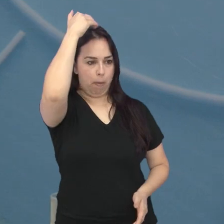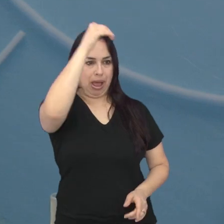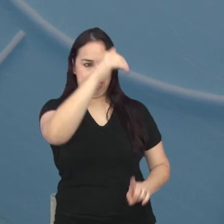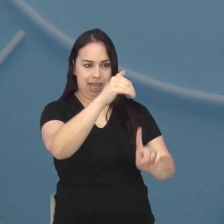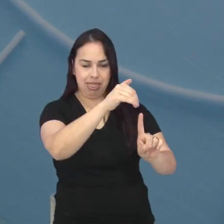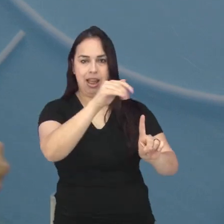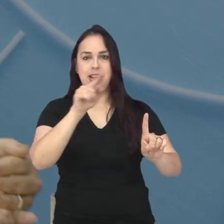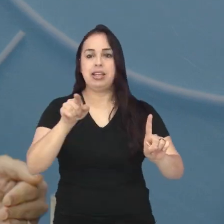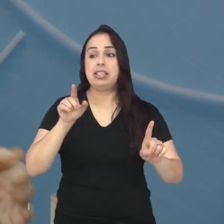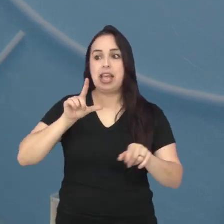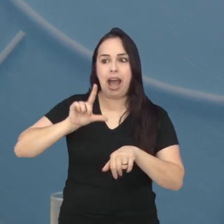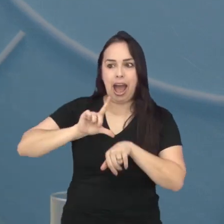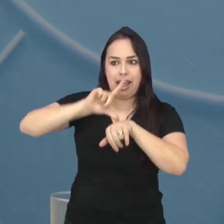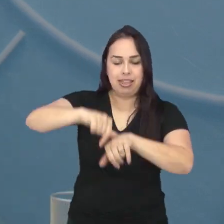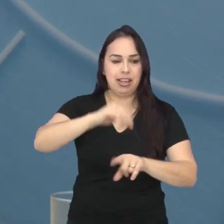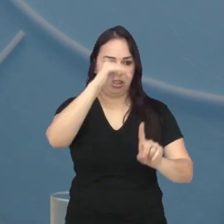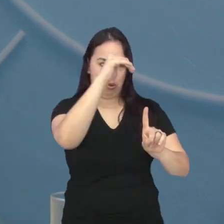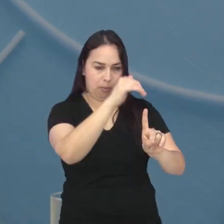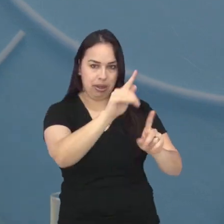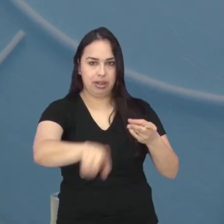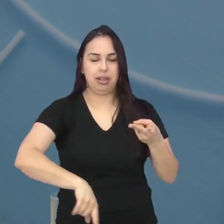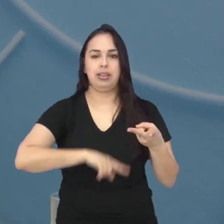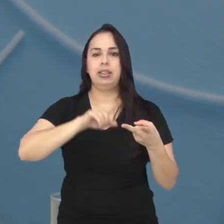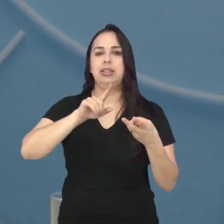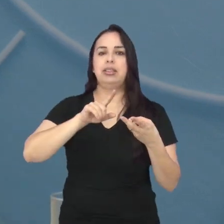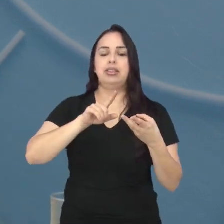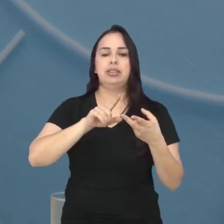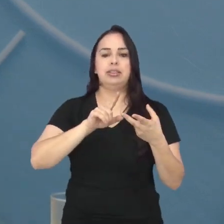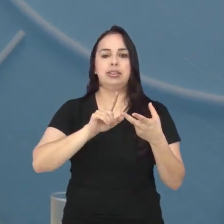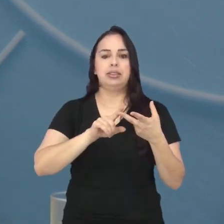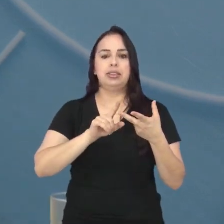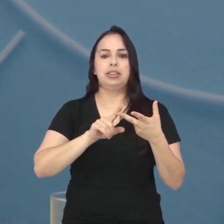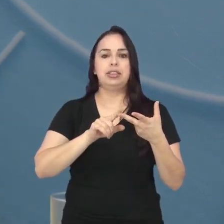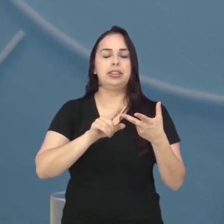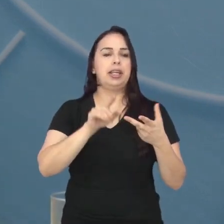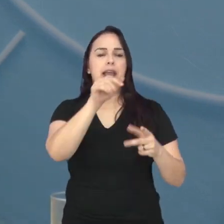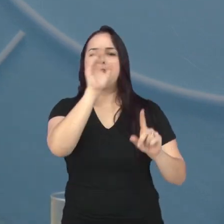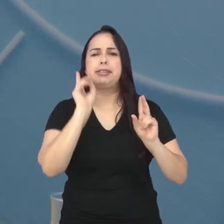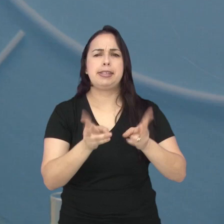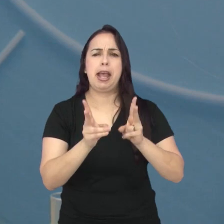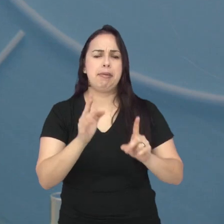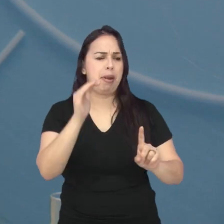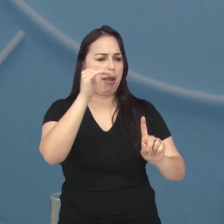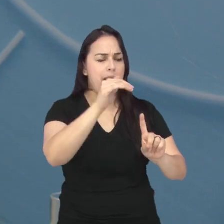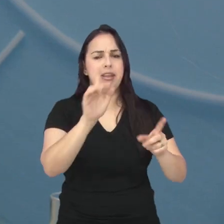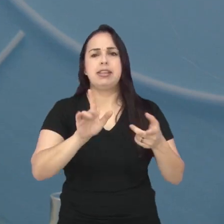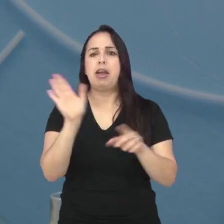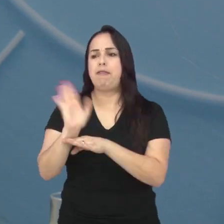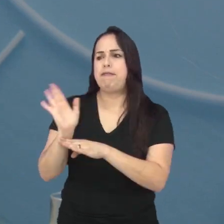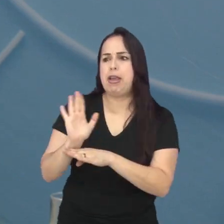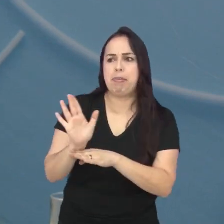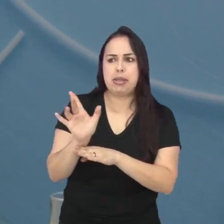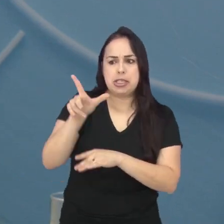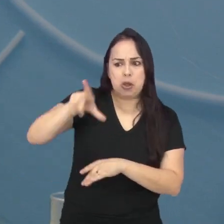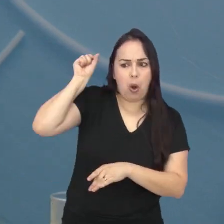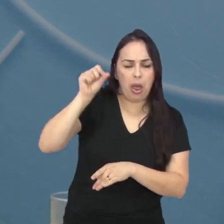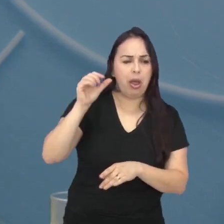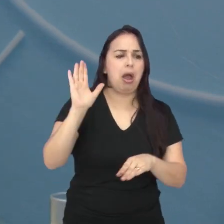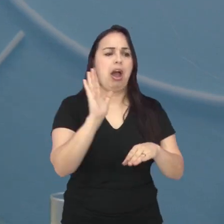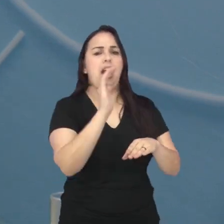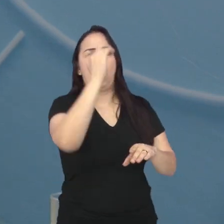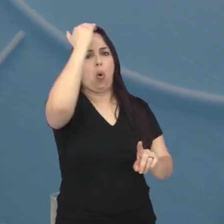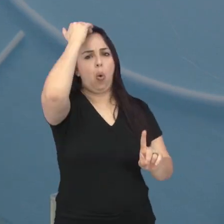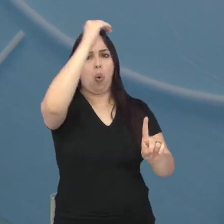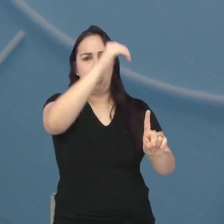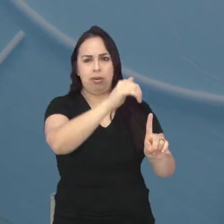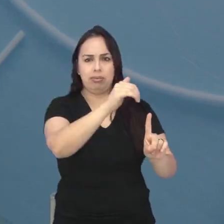culpa é dela. Se eles vão em algum lugar e se atrasam, a culpa é dela. Se tem um programa, o programa não é bom, a culpa é dela. Se escolhe um filme, o filme é ruim, a culpa é dela. Tudo é